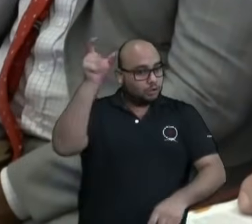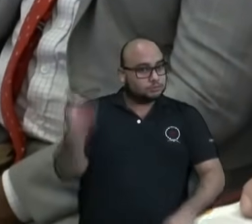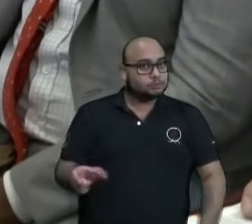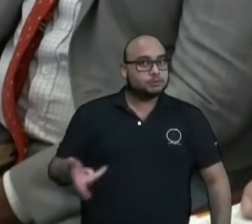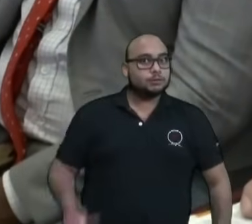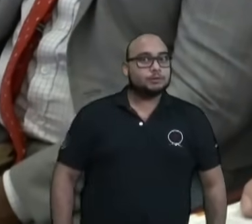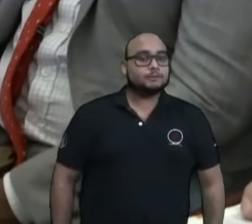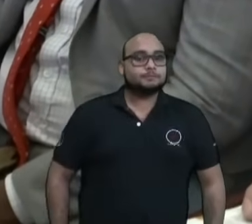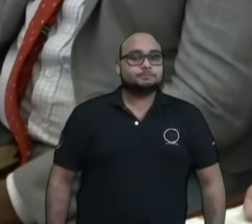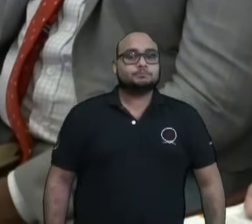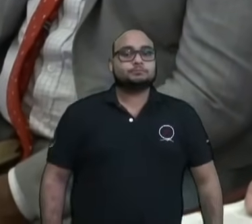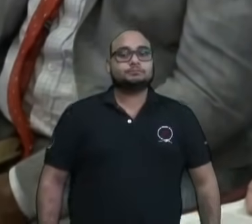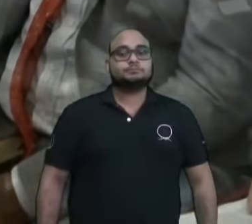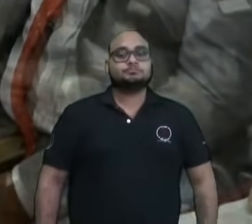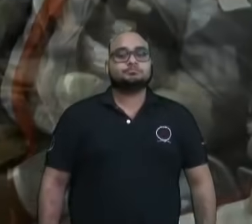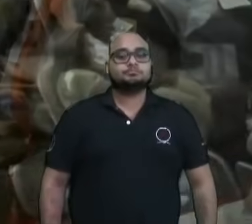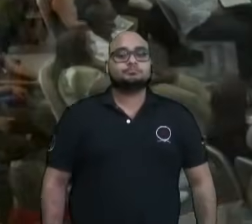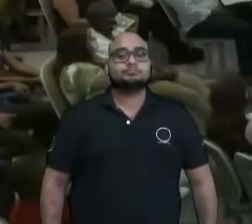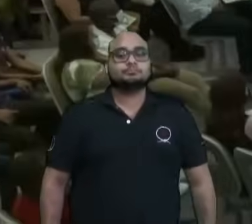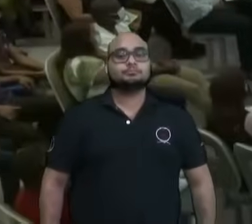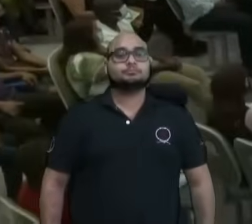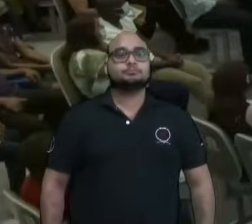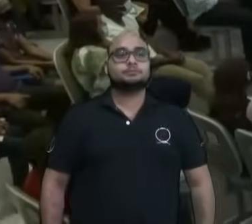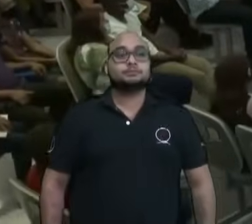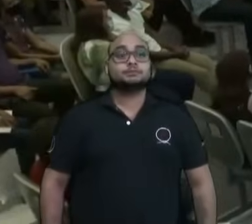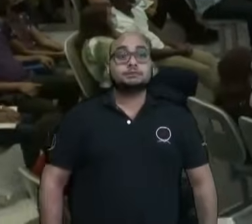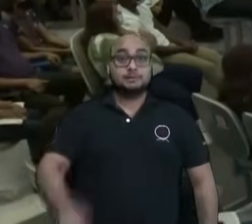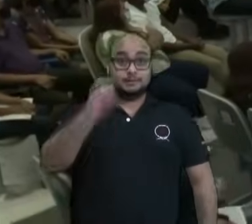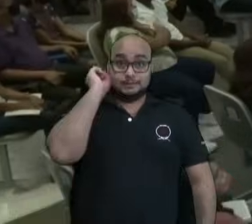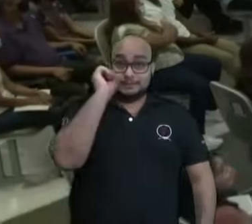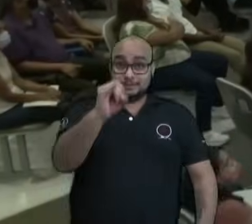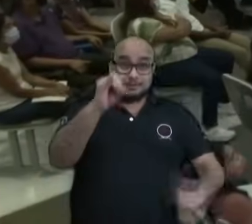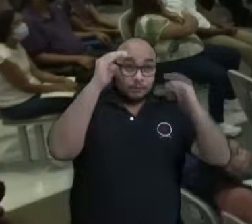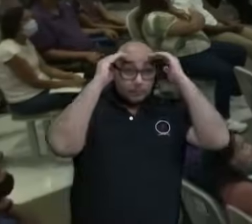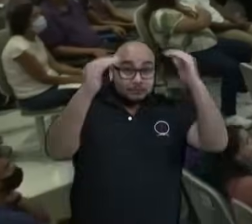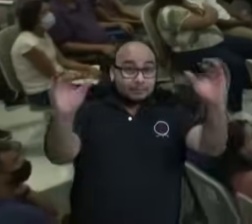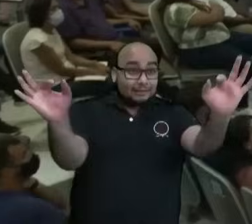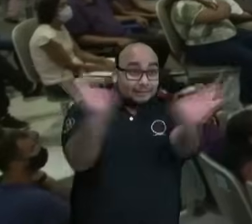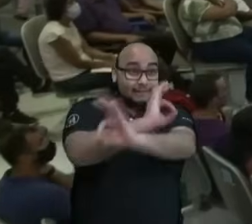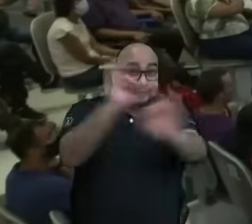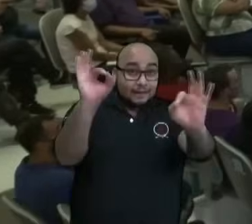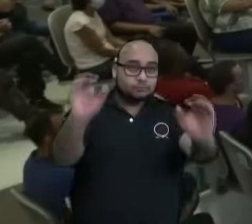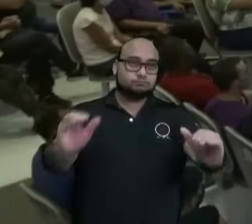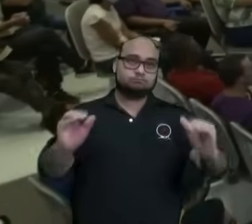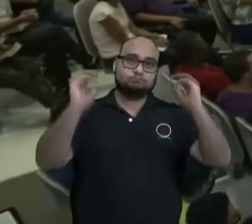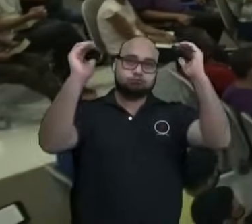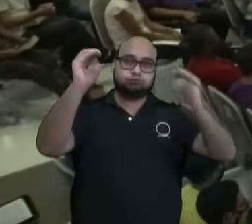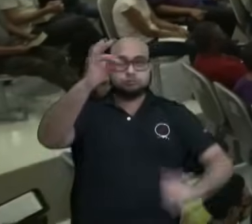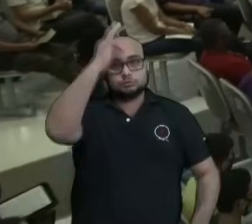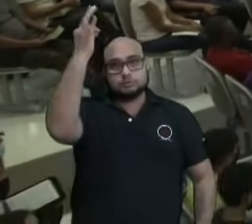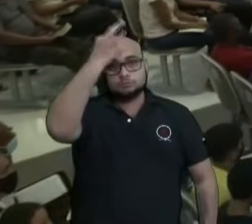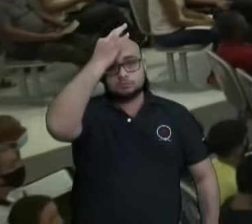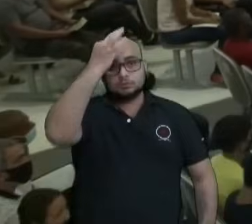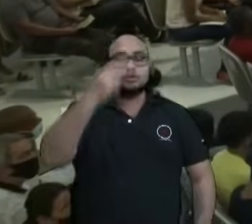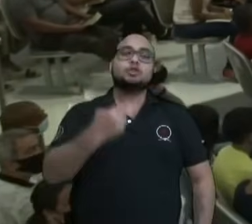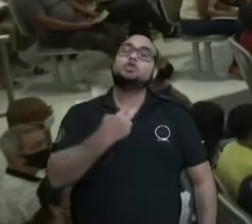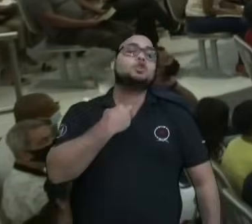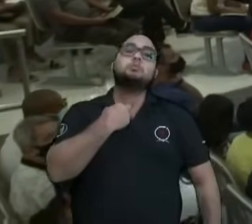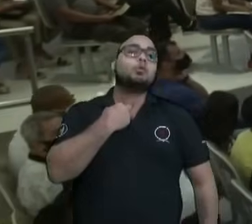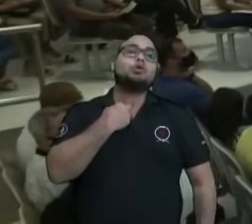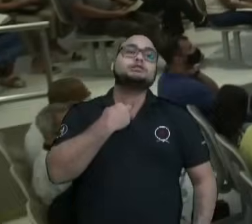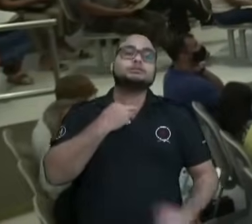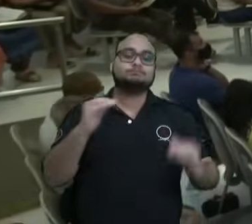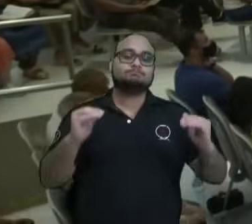não quem não se submete à autoridade espiritual não pode ser autoridade